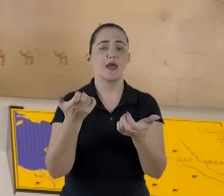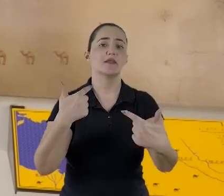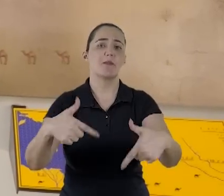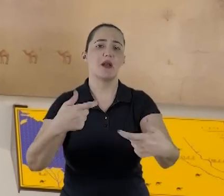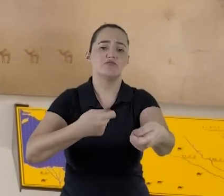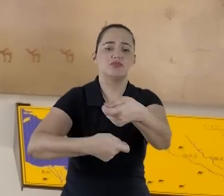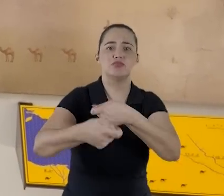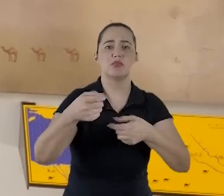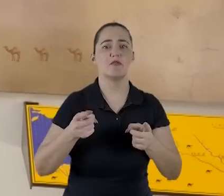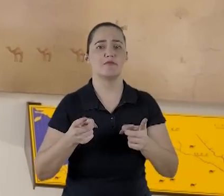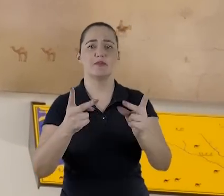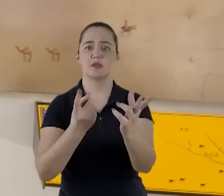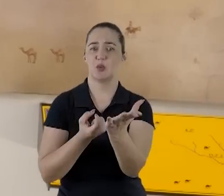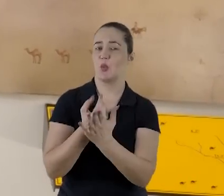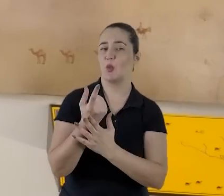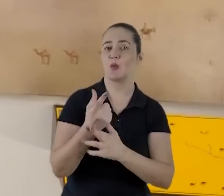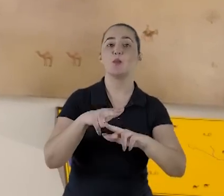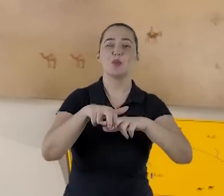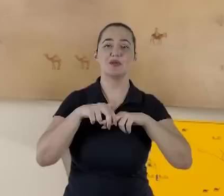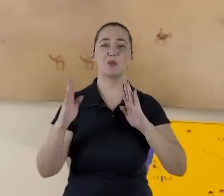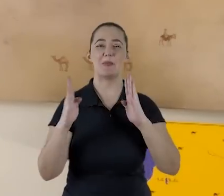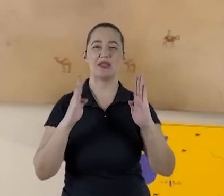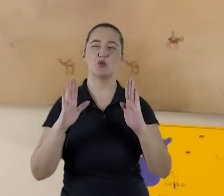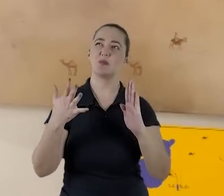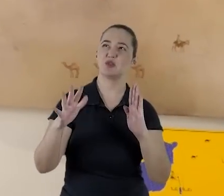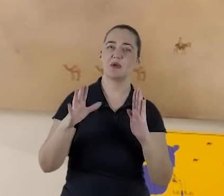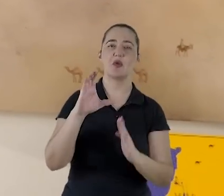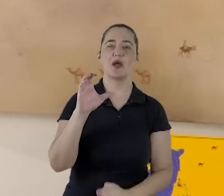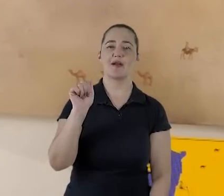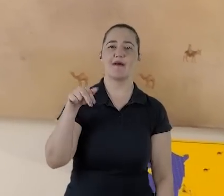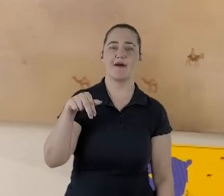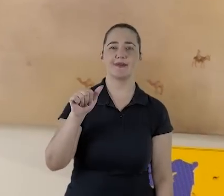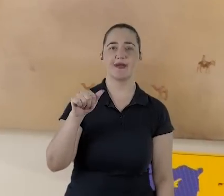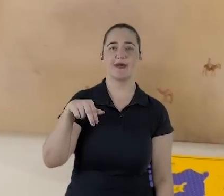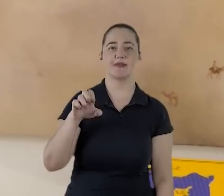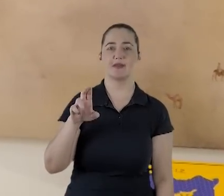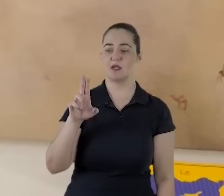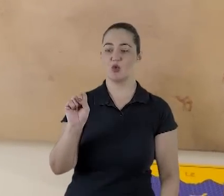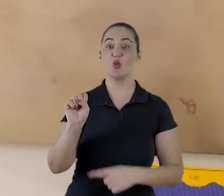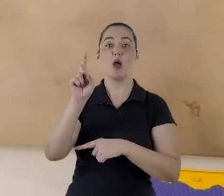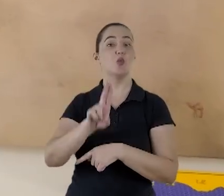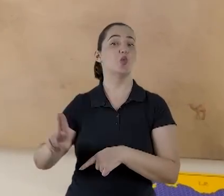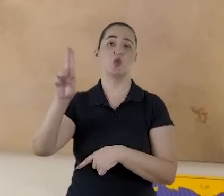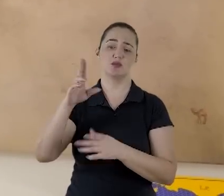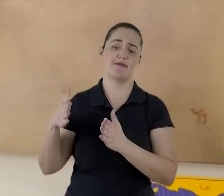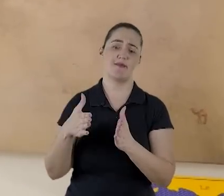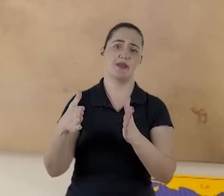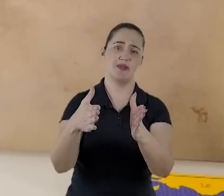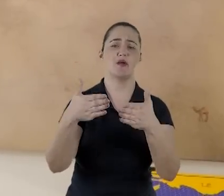comércio. Então, desde longa data, desde a época dos cananeus, este caminho aqui era usado por